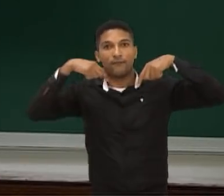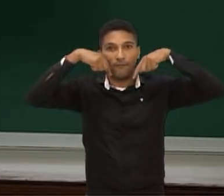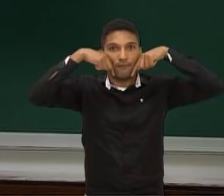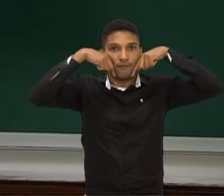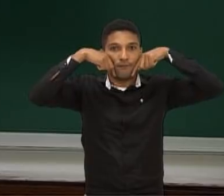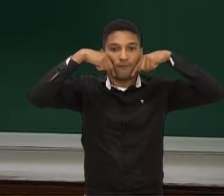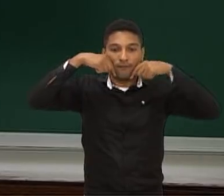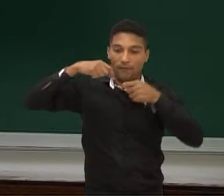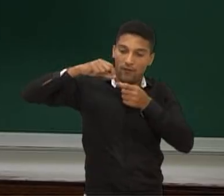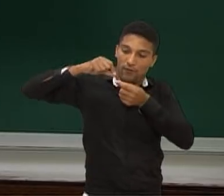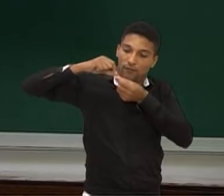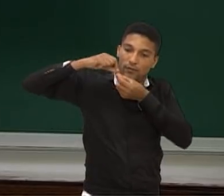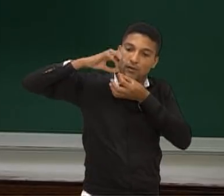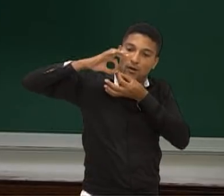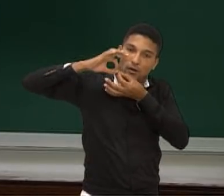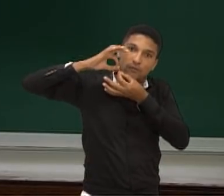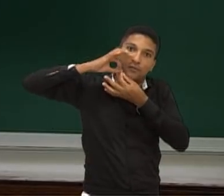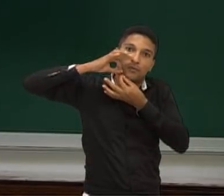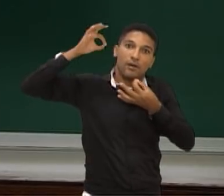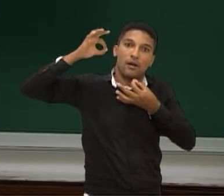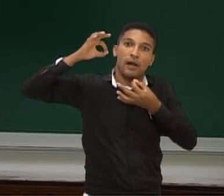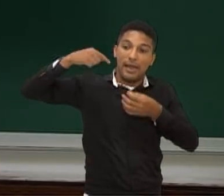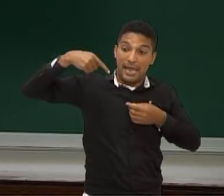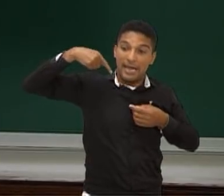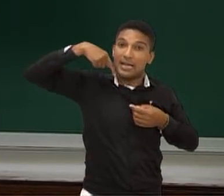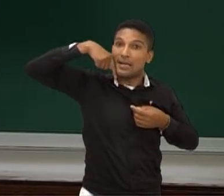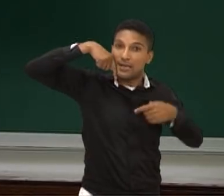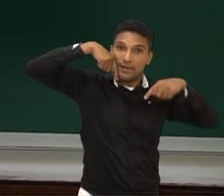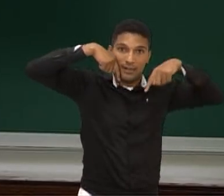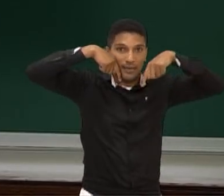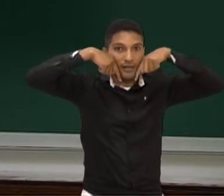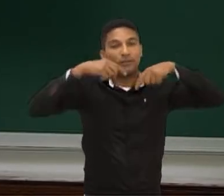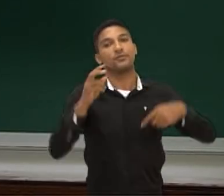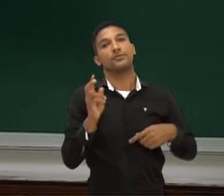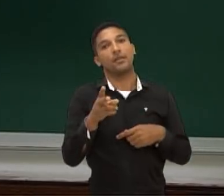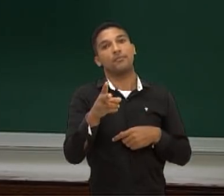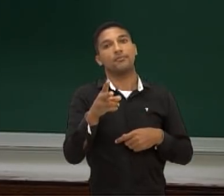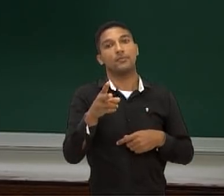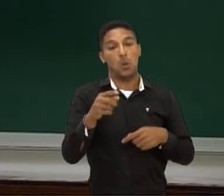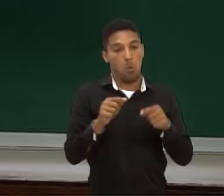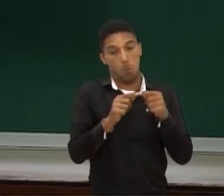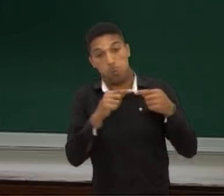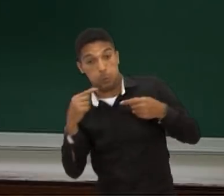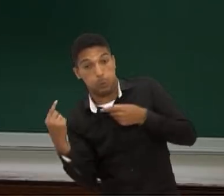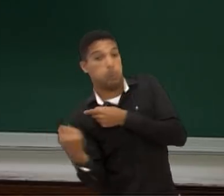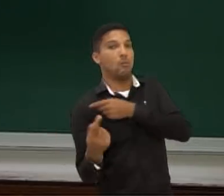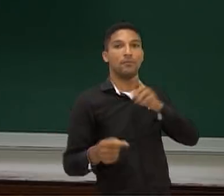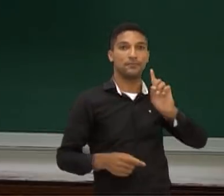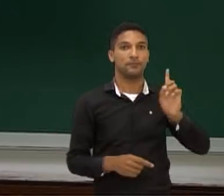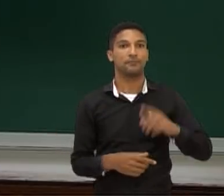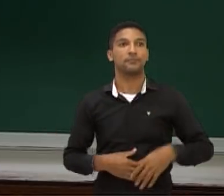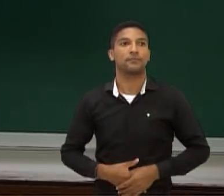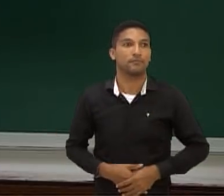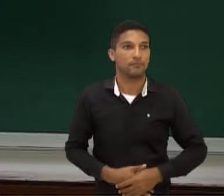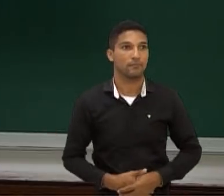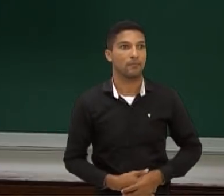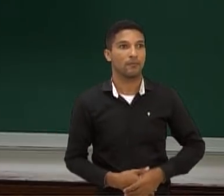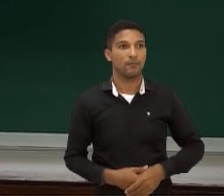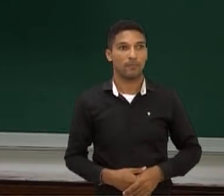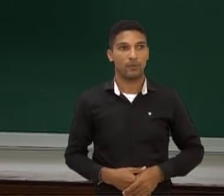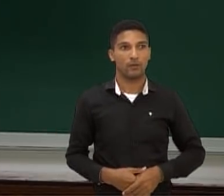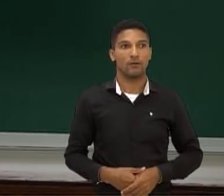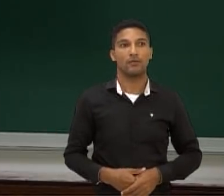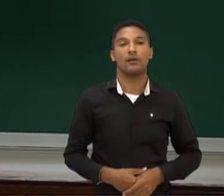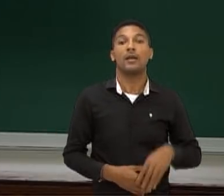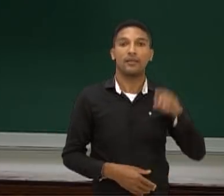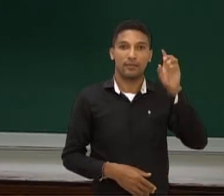o prolongamento dos lados não interceptam? Verdadeiro, não interceptam. Ou que nem a professora explicou, a linha de suporte não corta esse